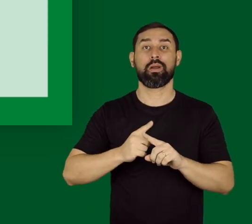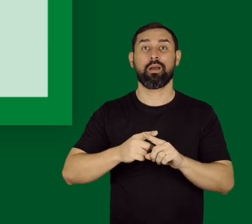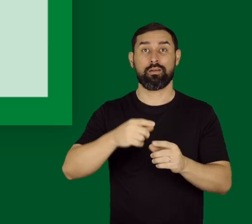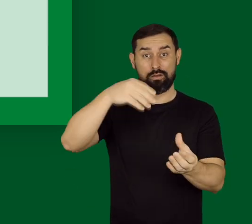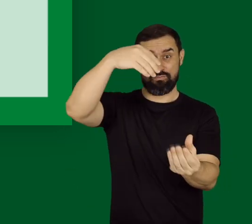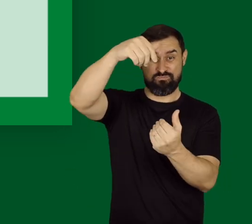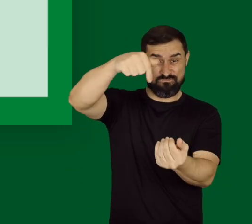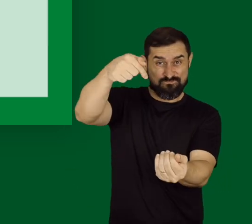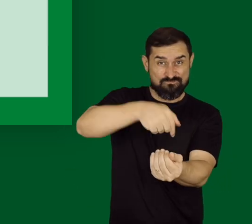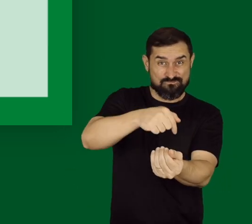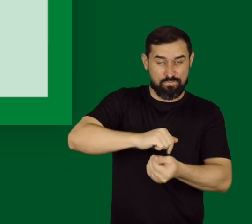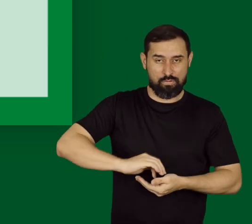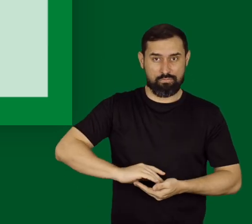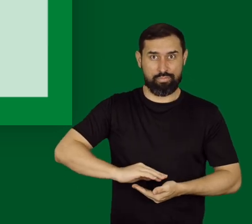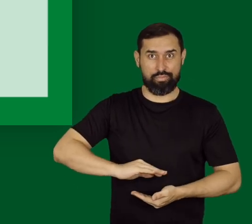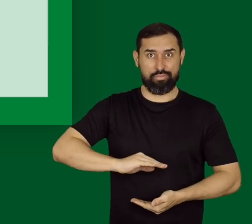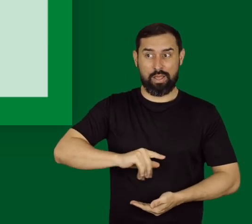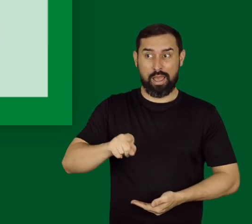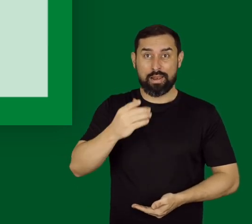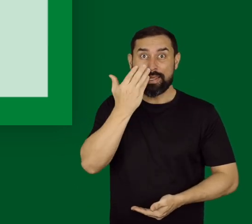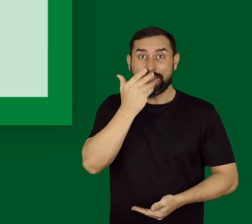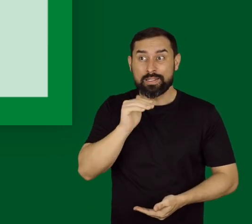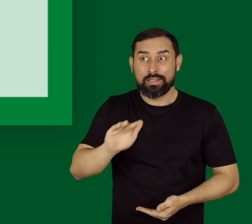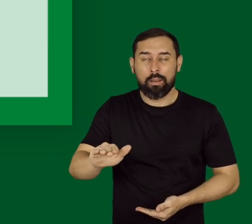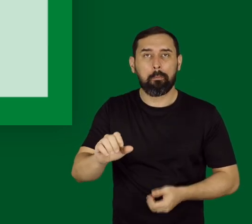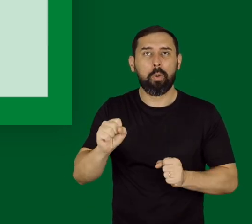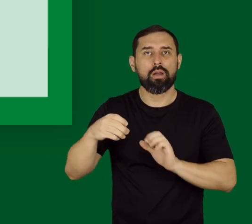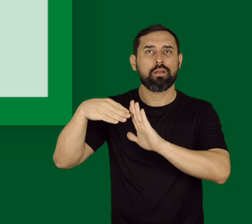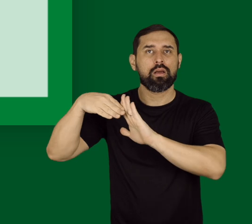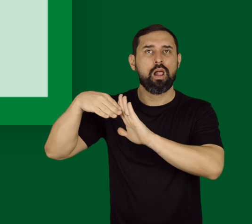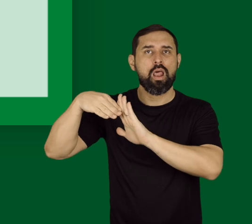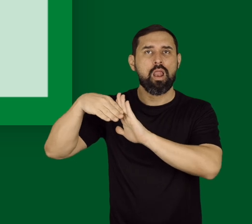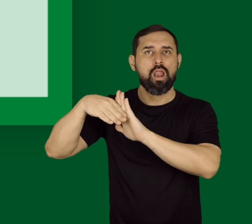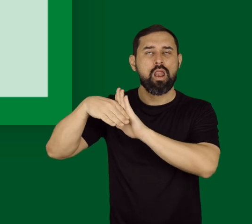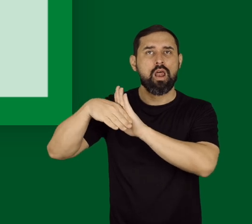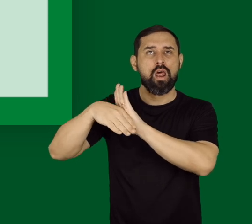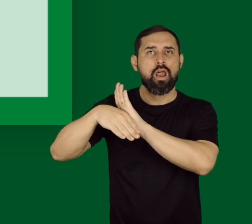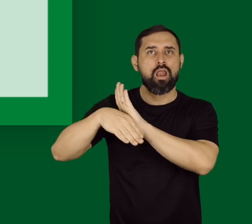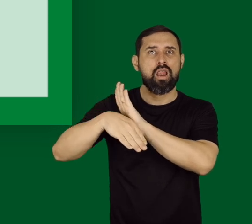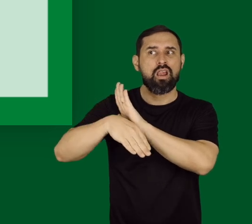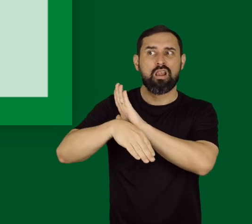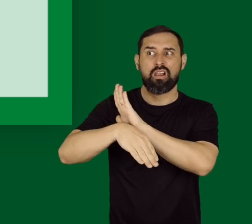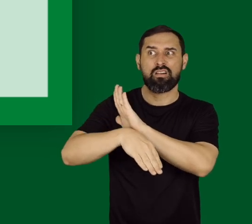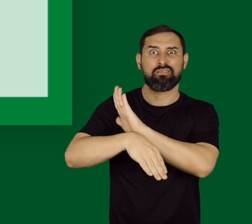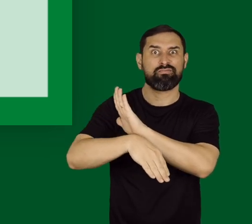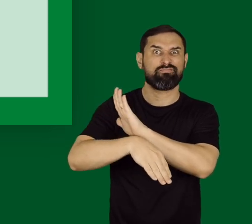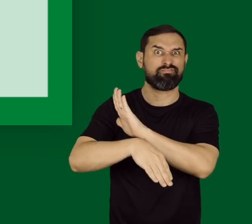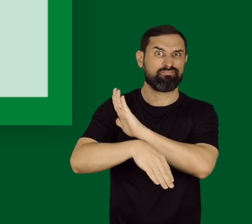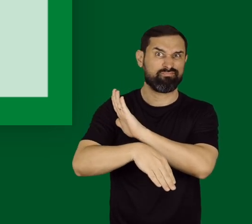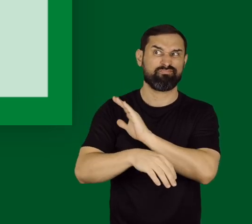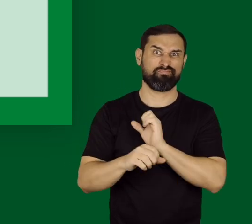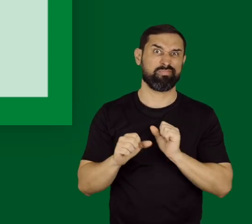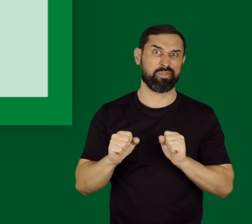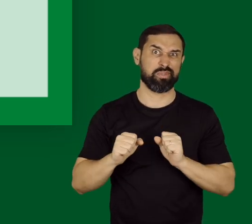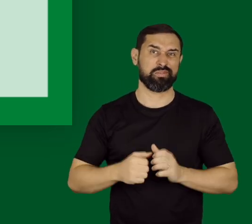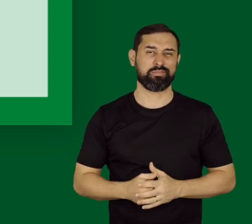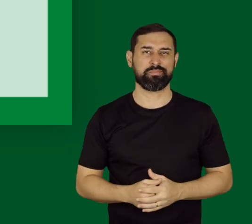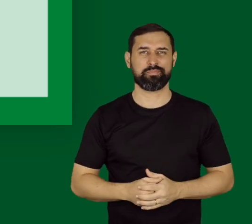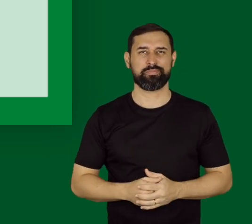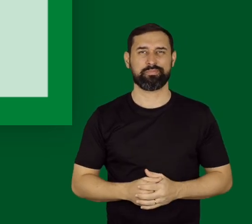aí agora a gente está sendo mais cuidadoso por conta da possibilidade da criança evoluir